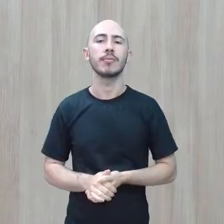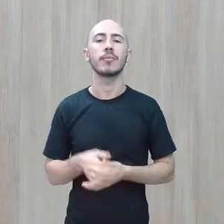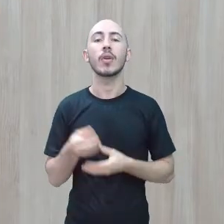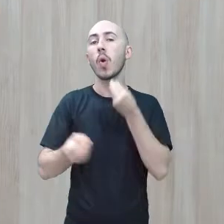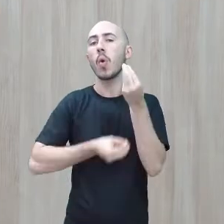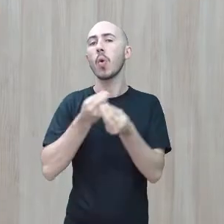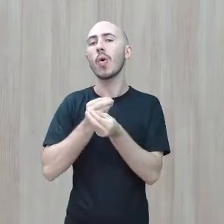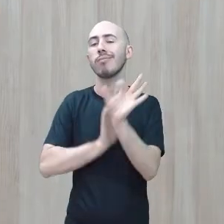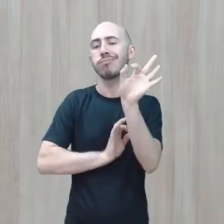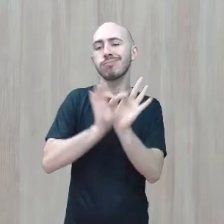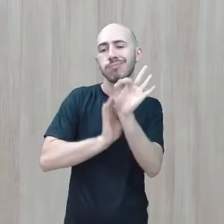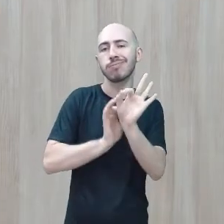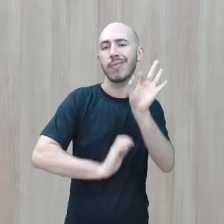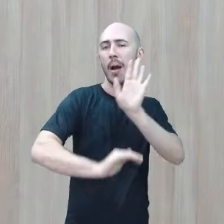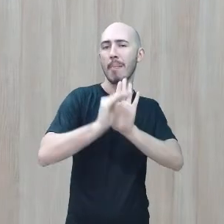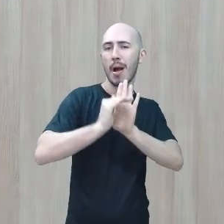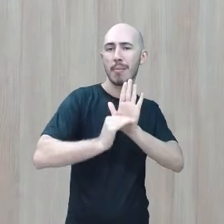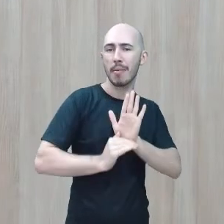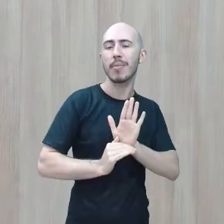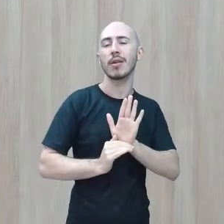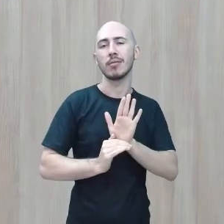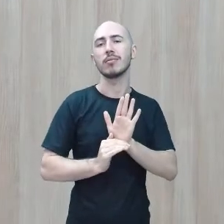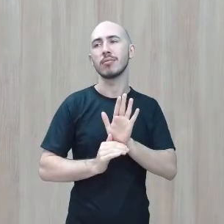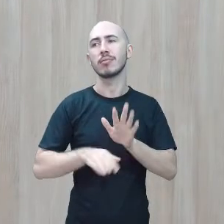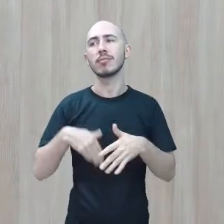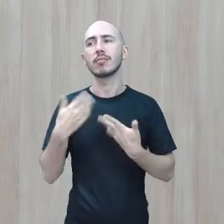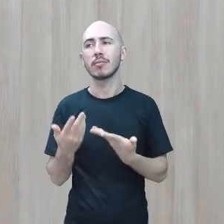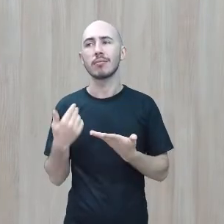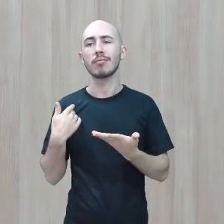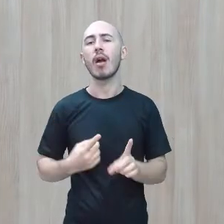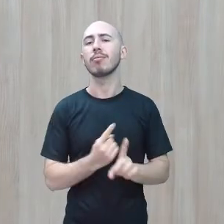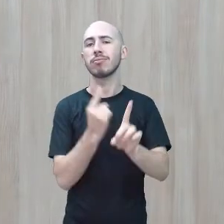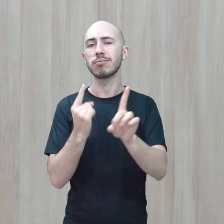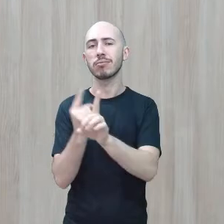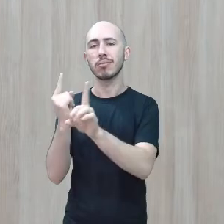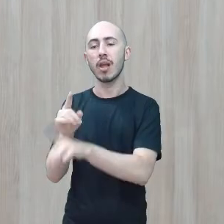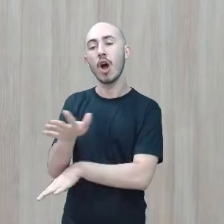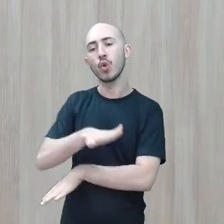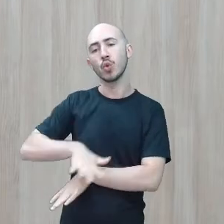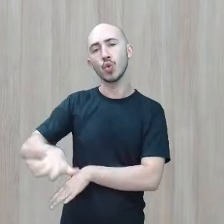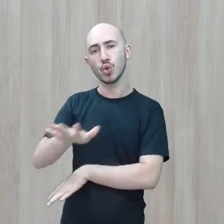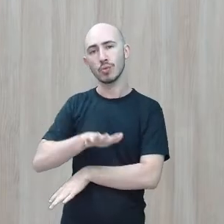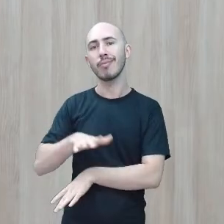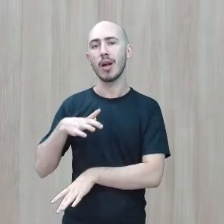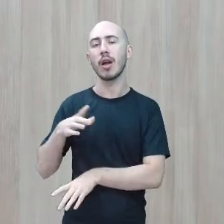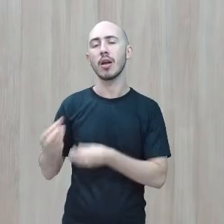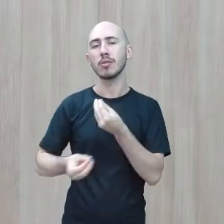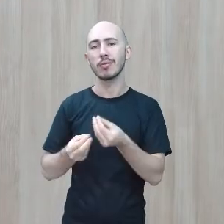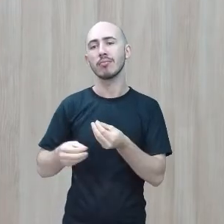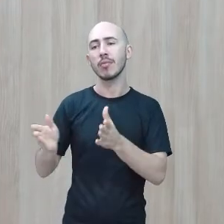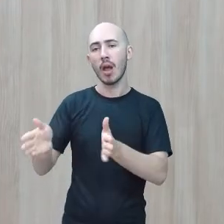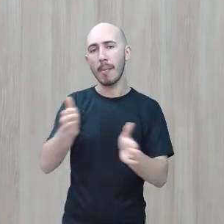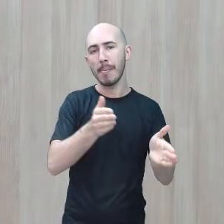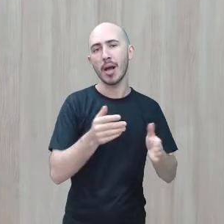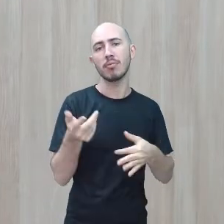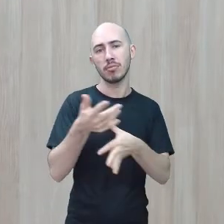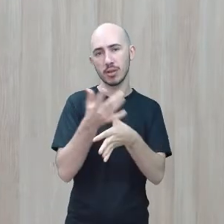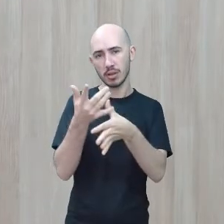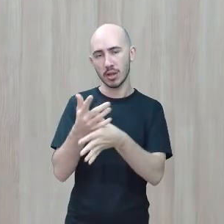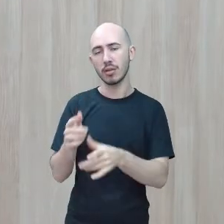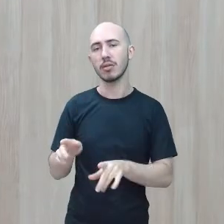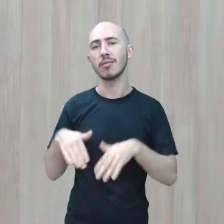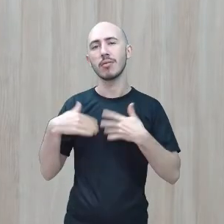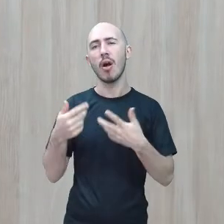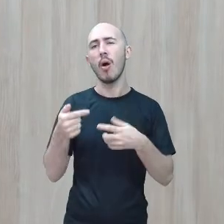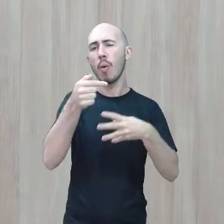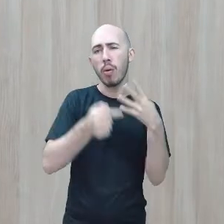ser regularizado, identificado essa questão territorial, né, fundiária dos terrenos da cidade. Então, tudo